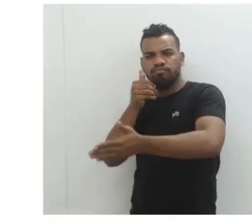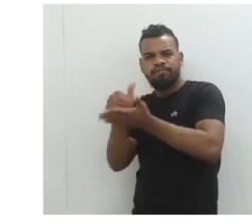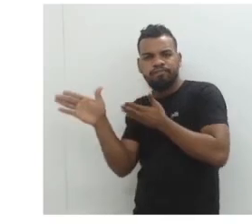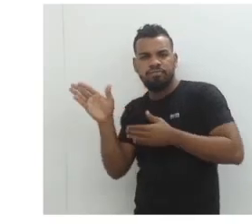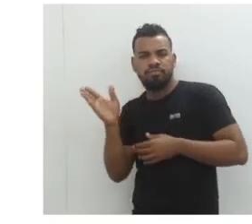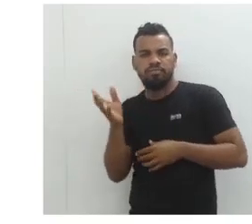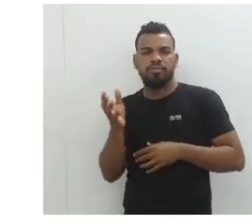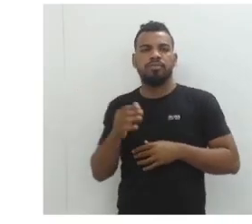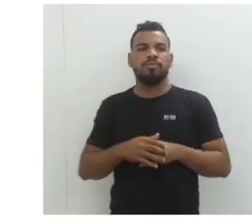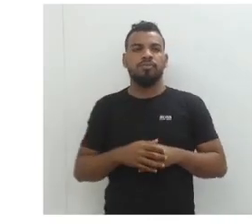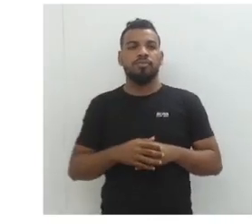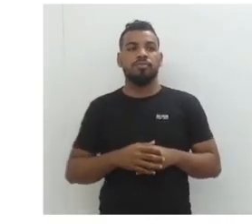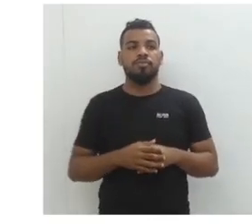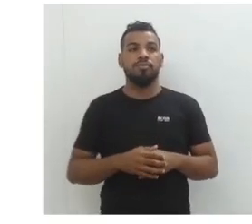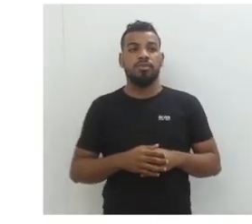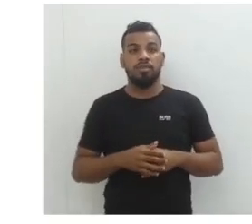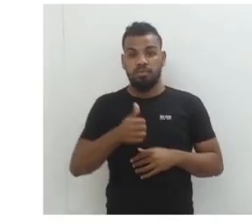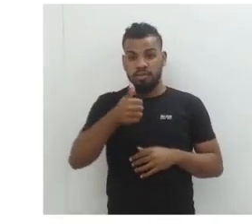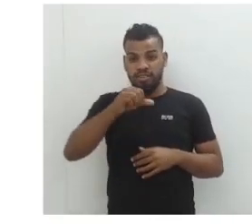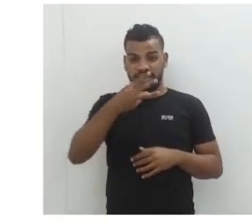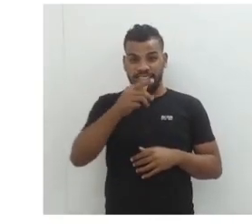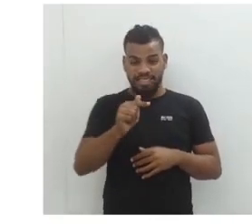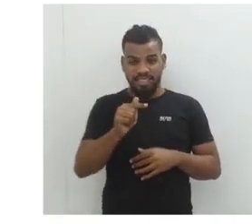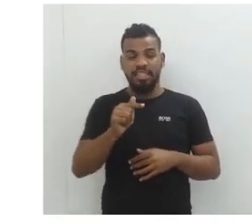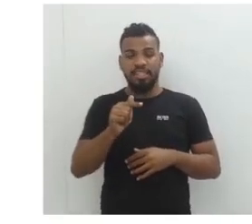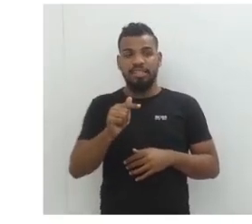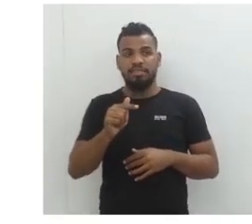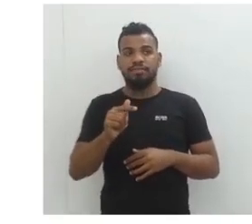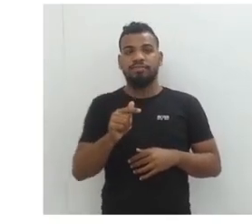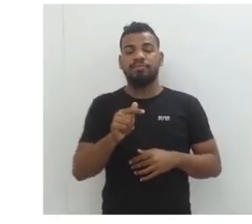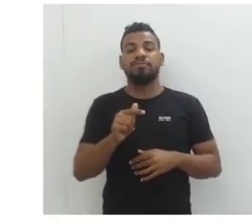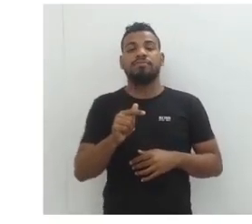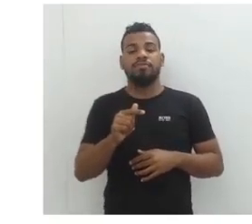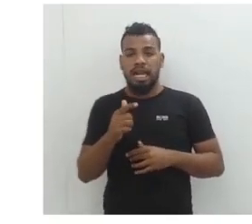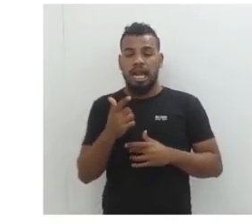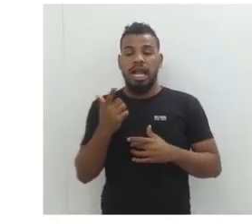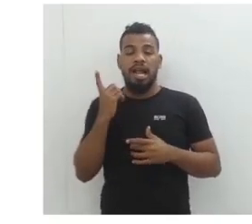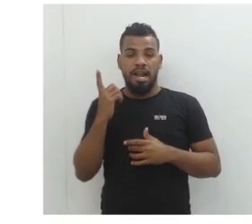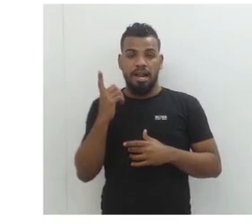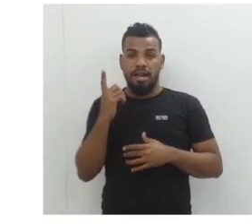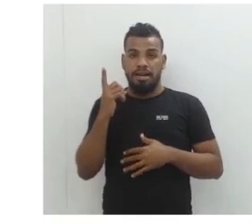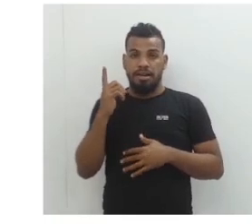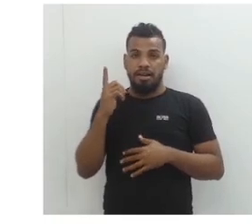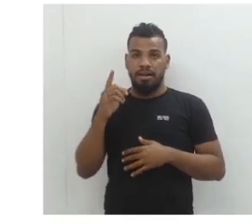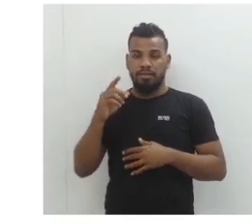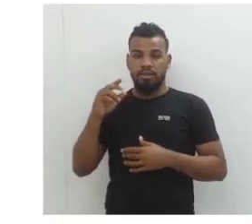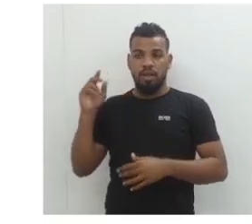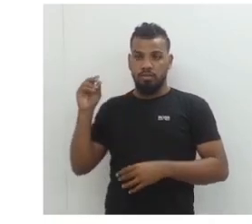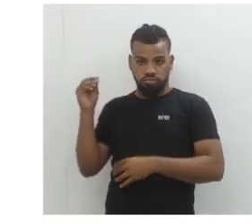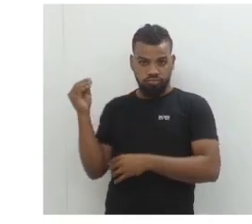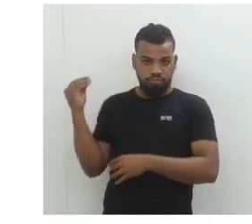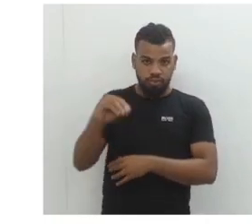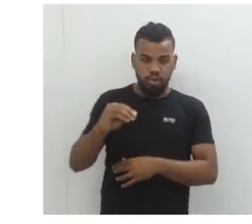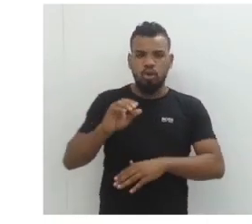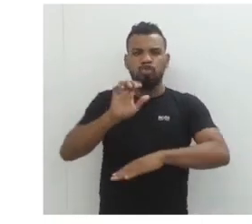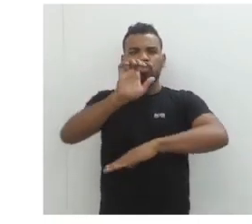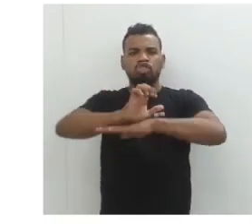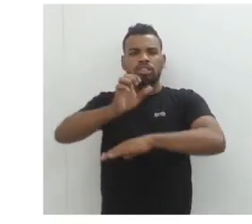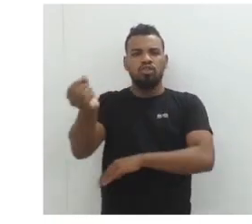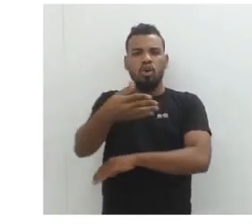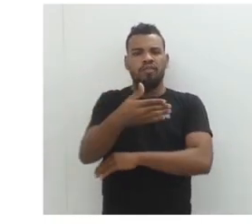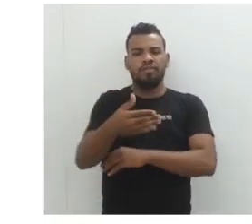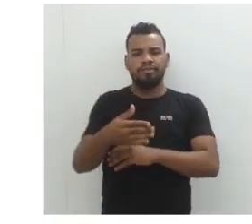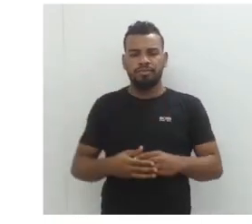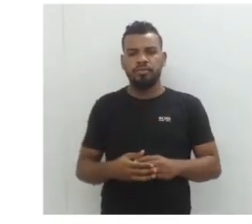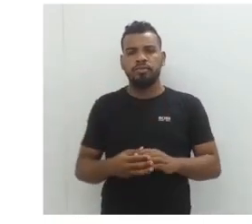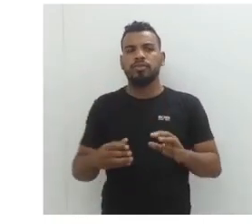1937, e isso foi um prato cheio para Getúlio, ele instaura o Estado Novo.